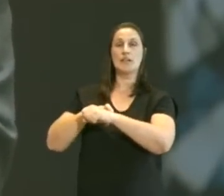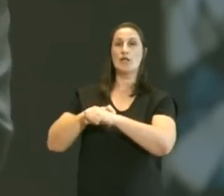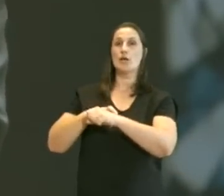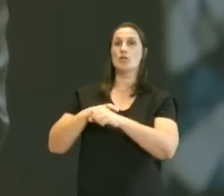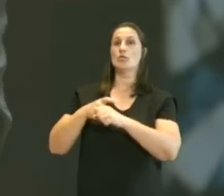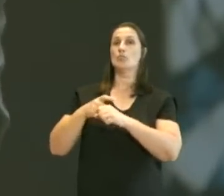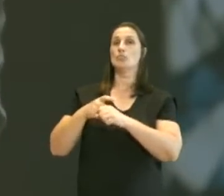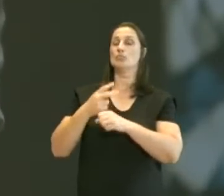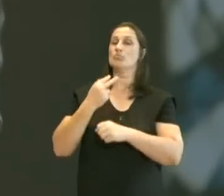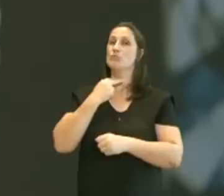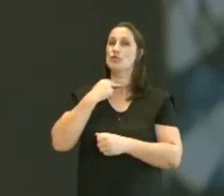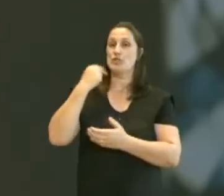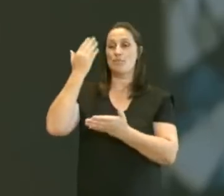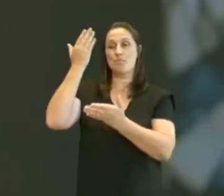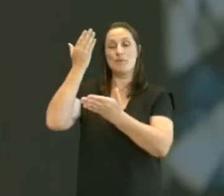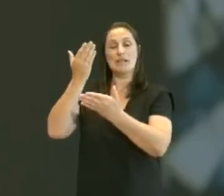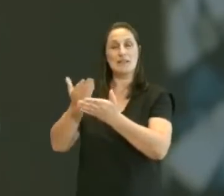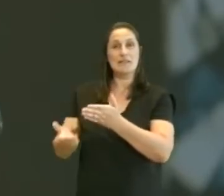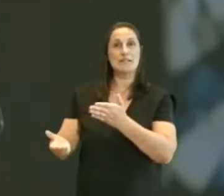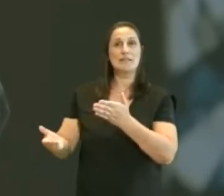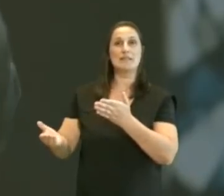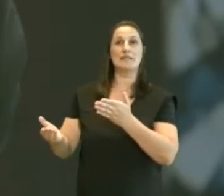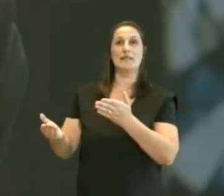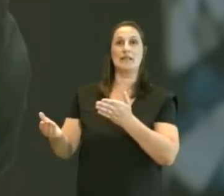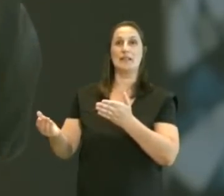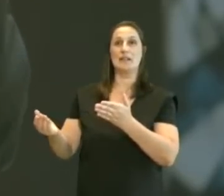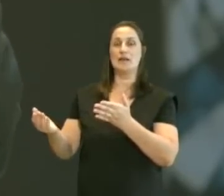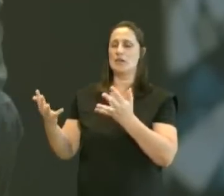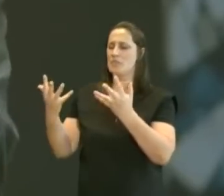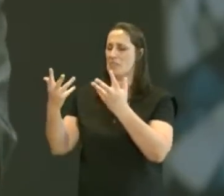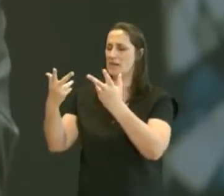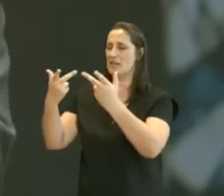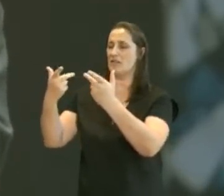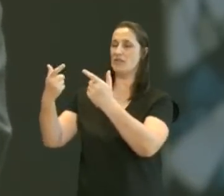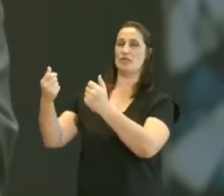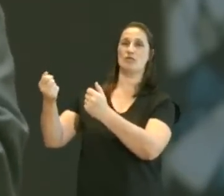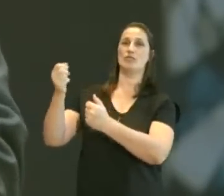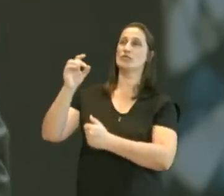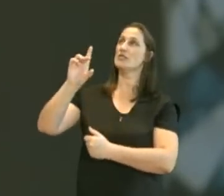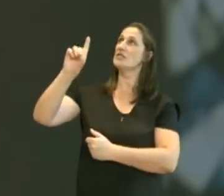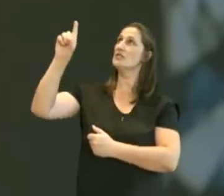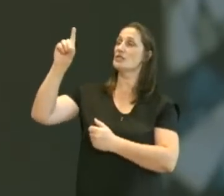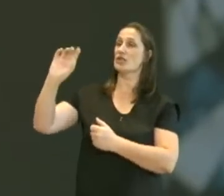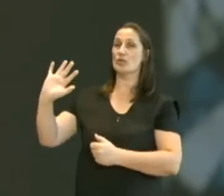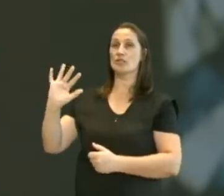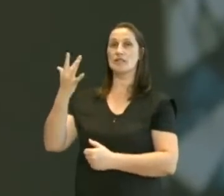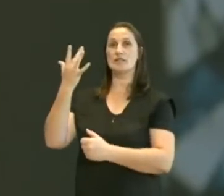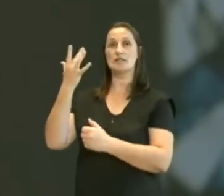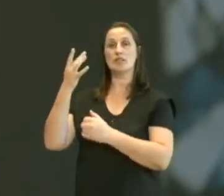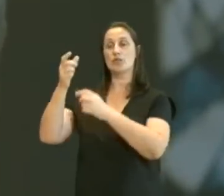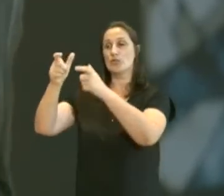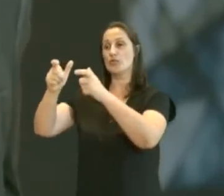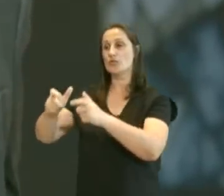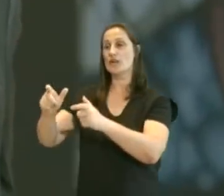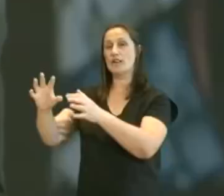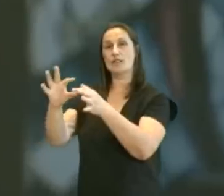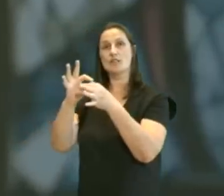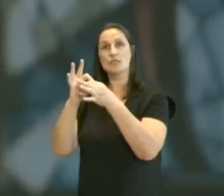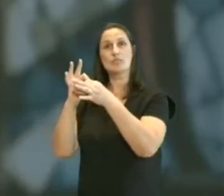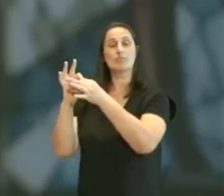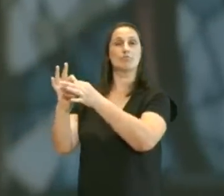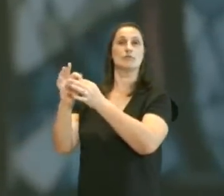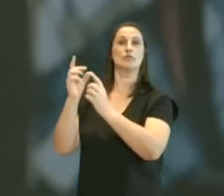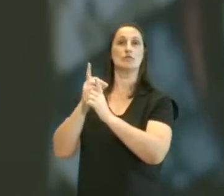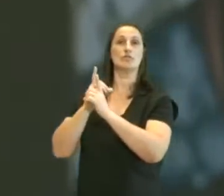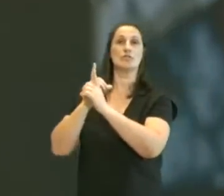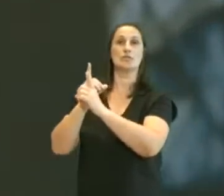o inusitado de Deus que estava acontecendo no lugar da comunhão dos discípulos. Se Jesus está vivo, Ele deve estar por lá,